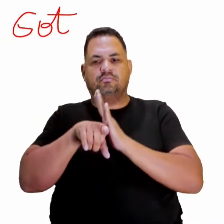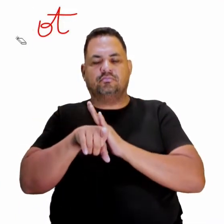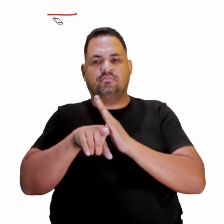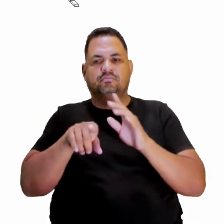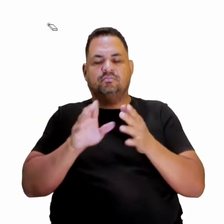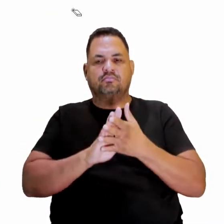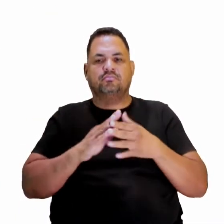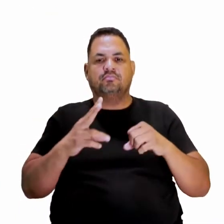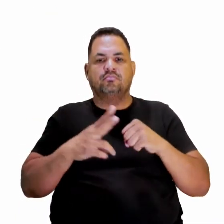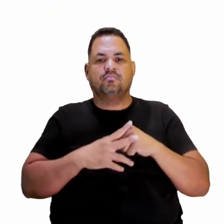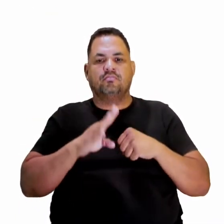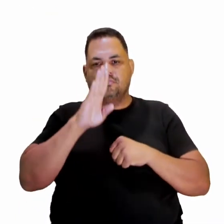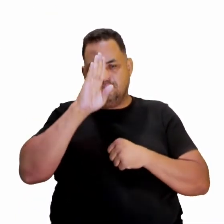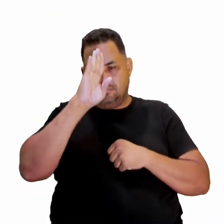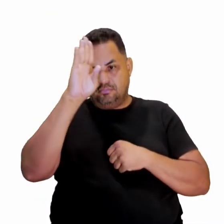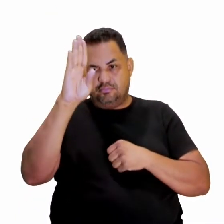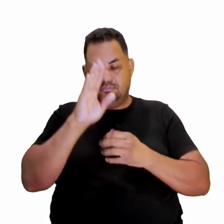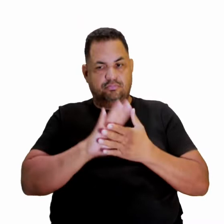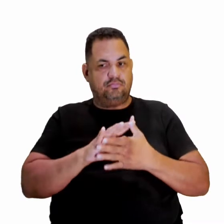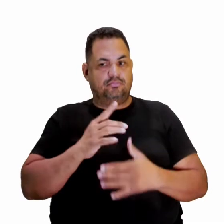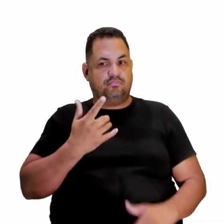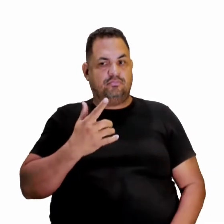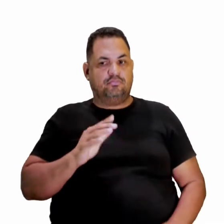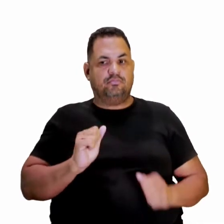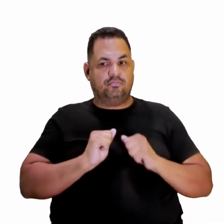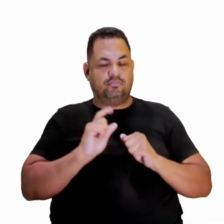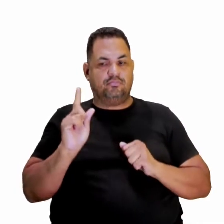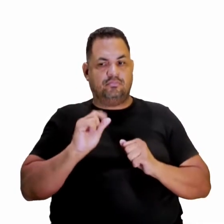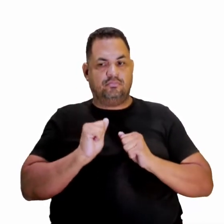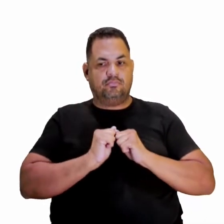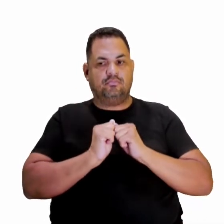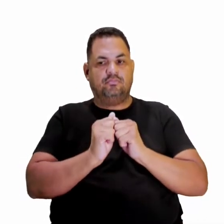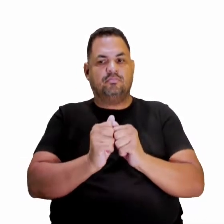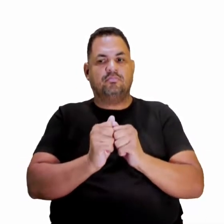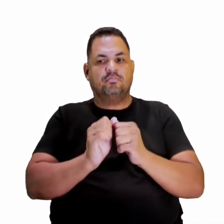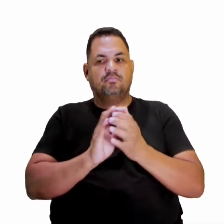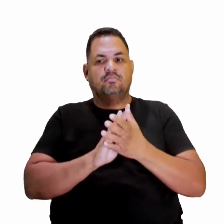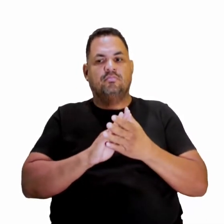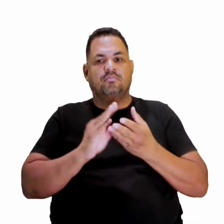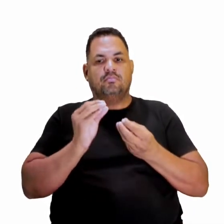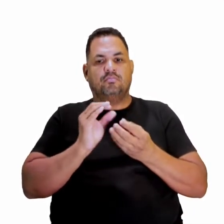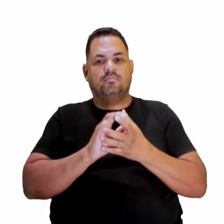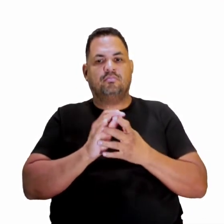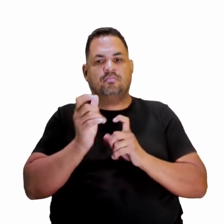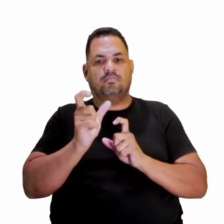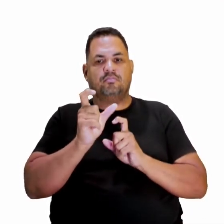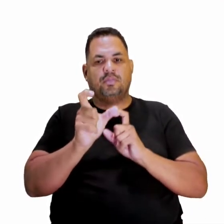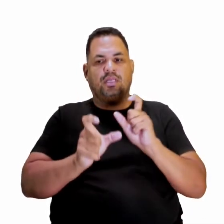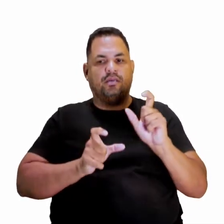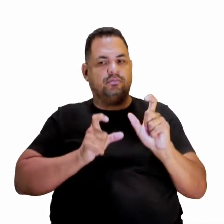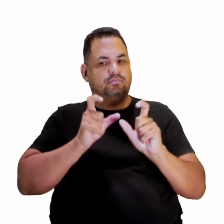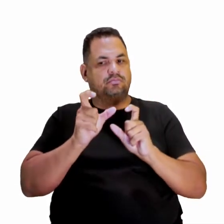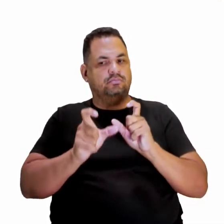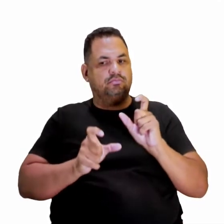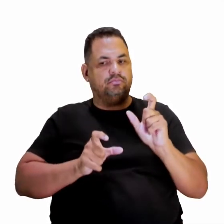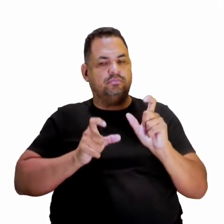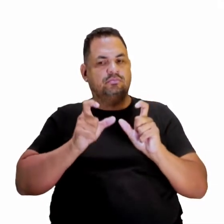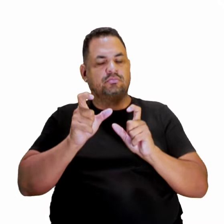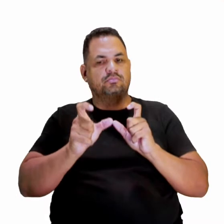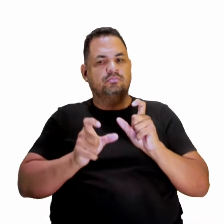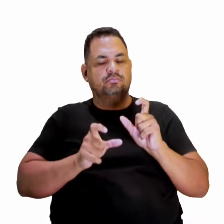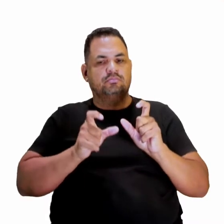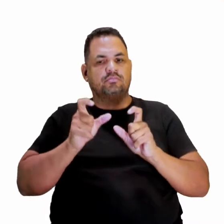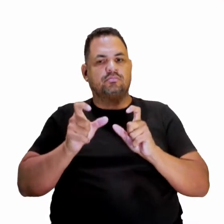verbo principal não vem com a questão da flexão verbal. Não vem